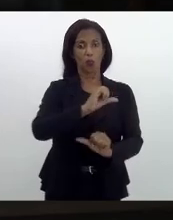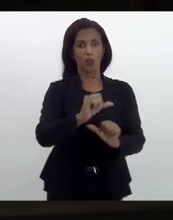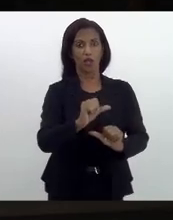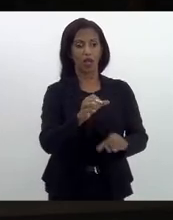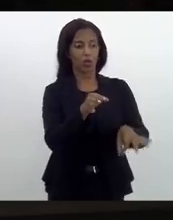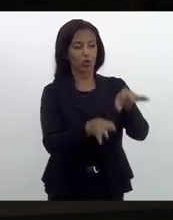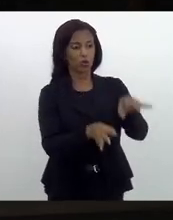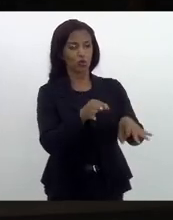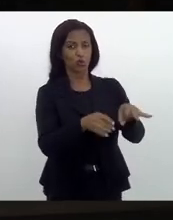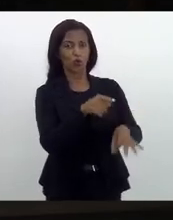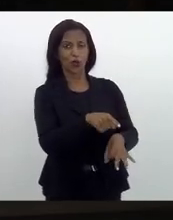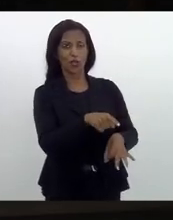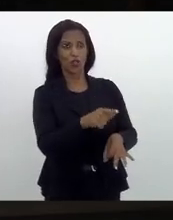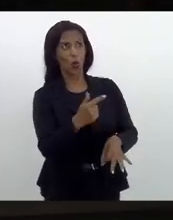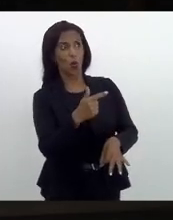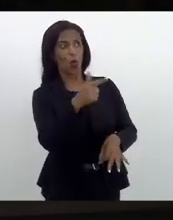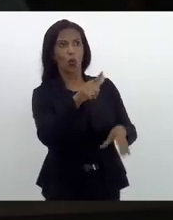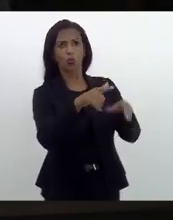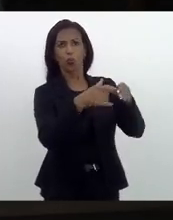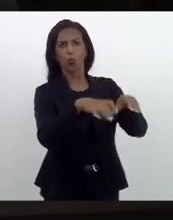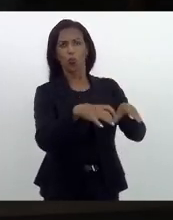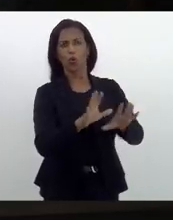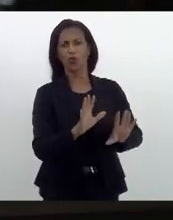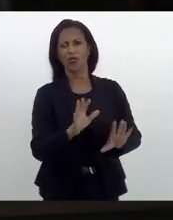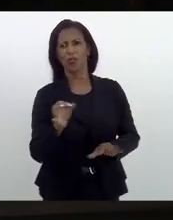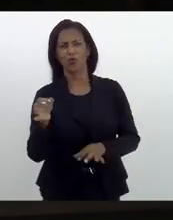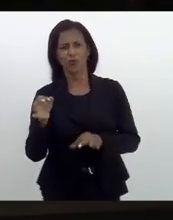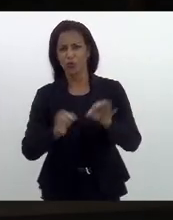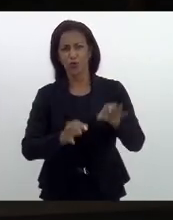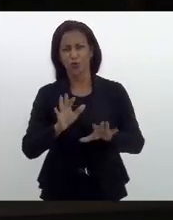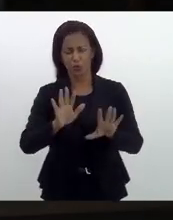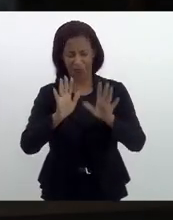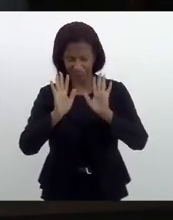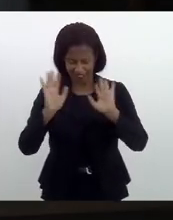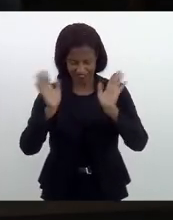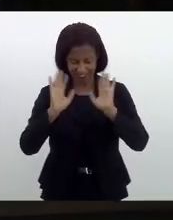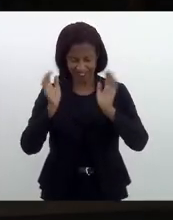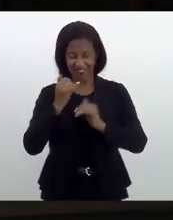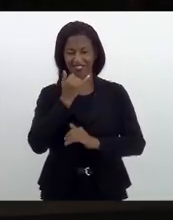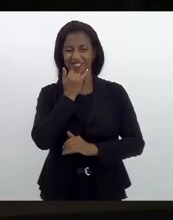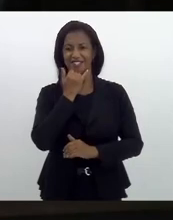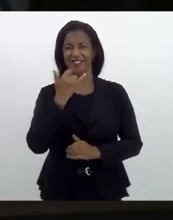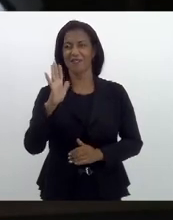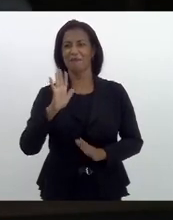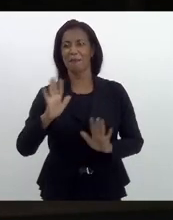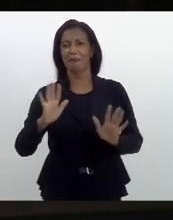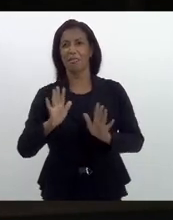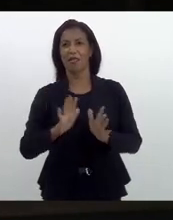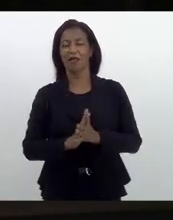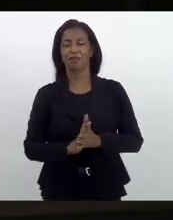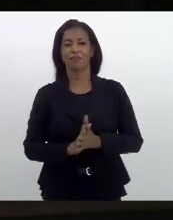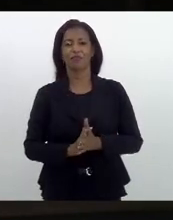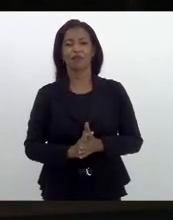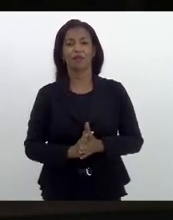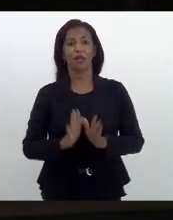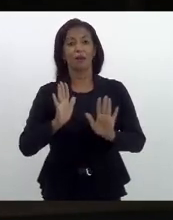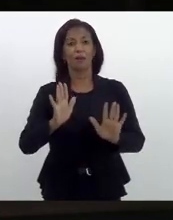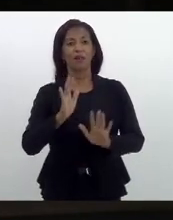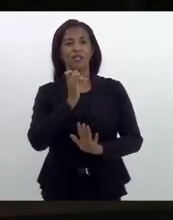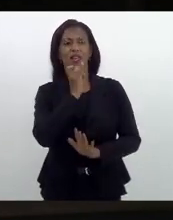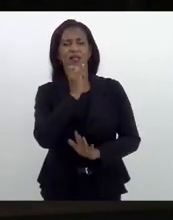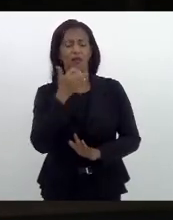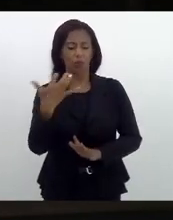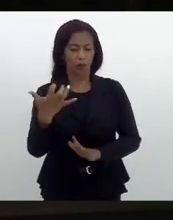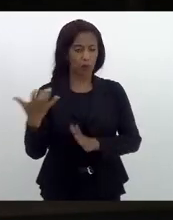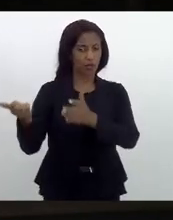ou para outra função, outro concurso, não juiz não, porque o poder é outro, o poder é outro, é o poder judiciário. O eu quero